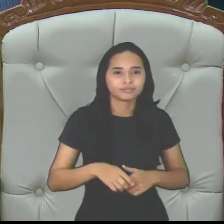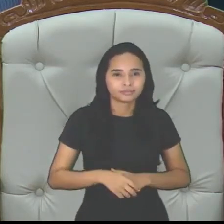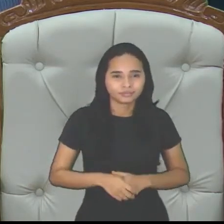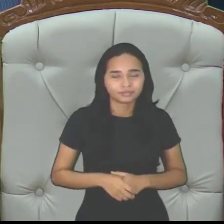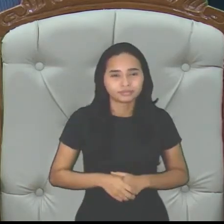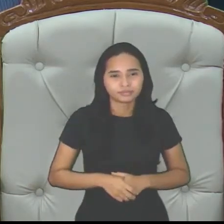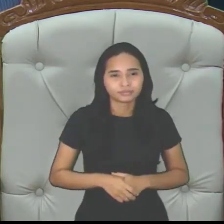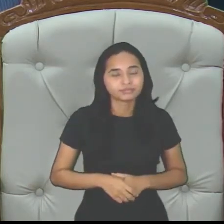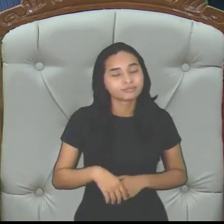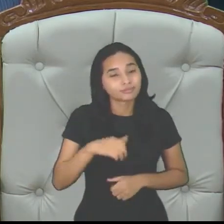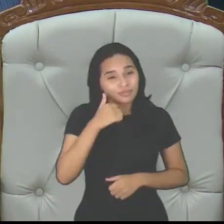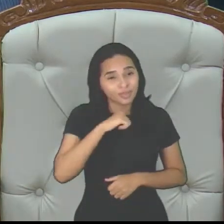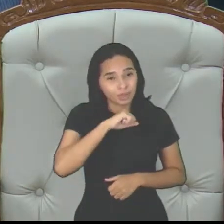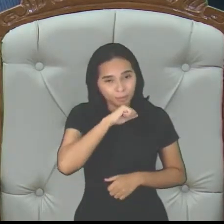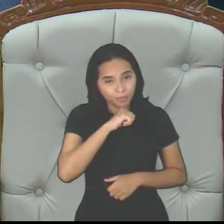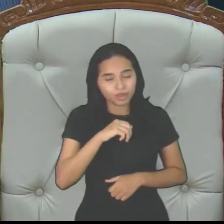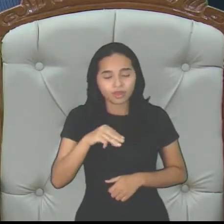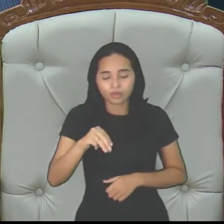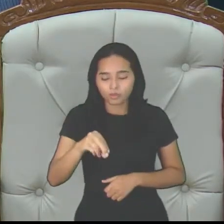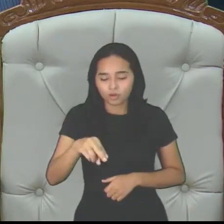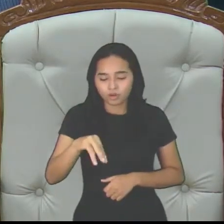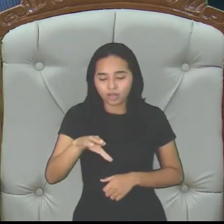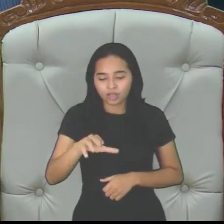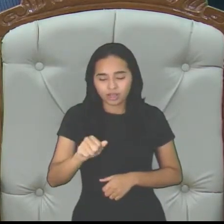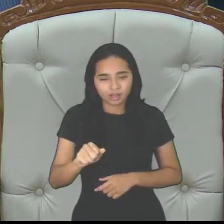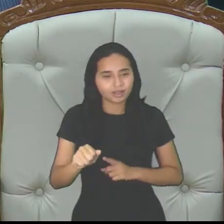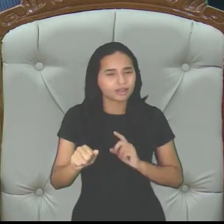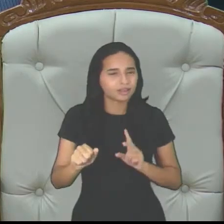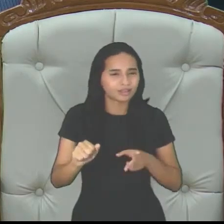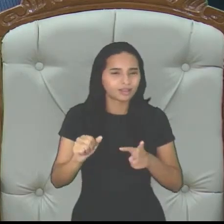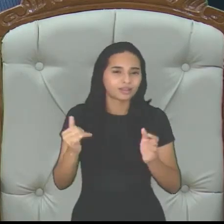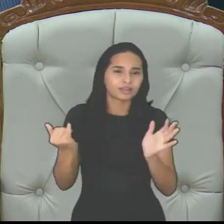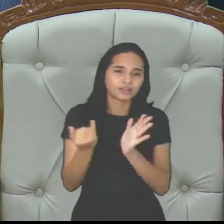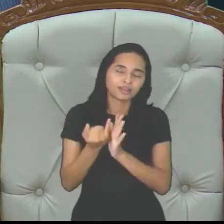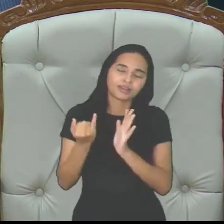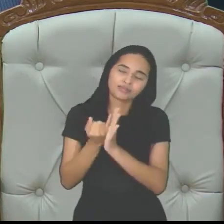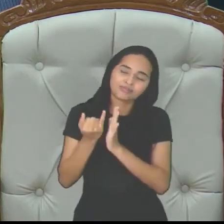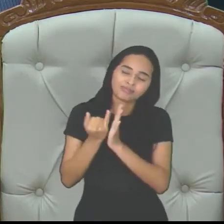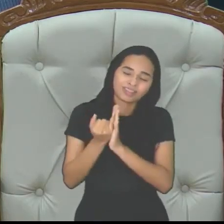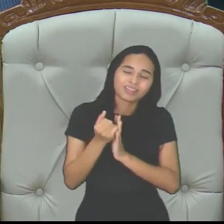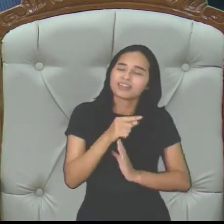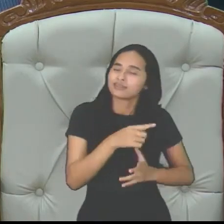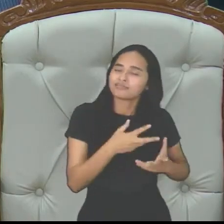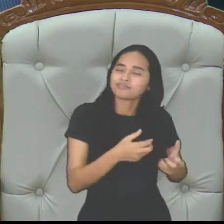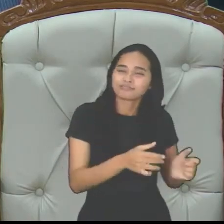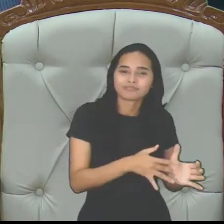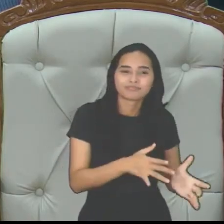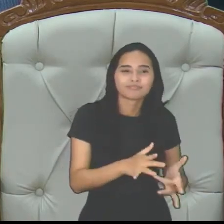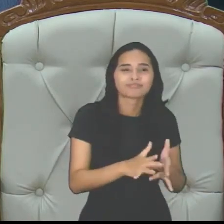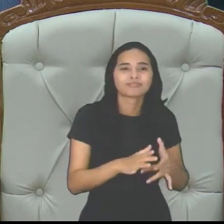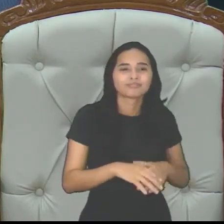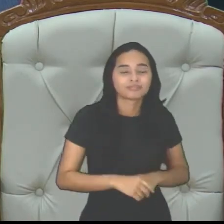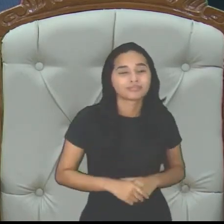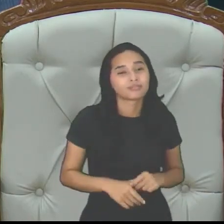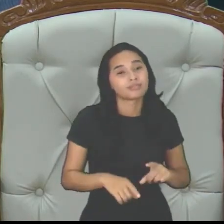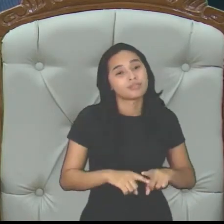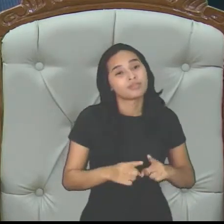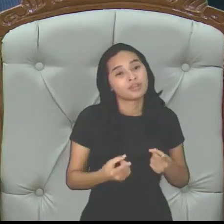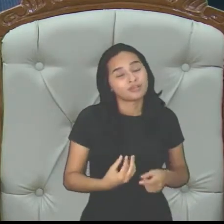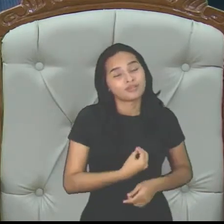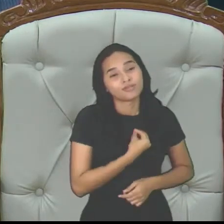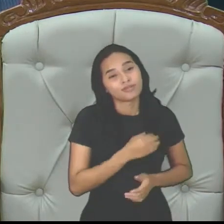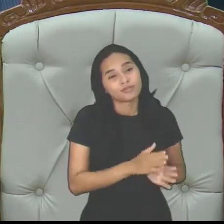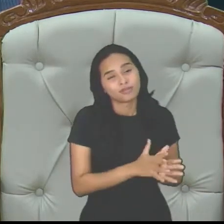E a mãe dele, Mônica, sempre intercedia para ele se converter. Mas ele passou